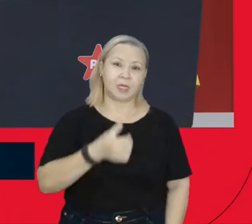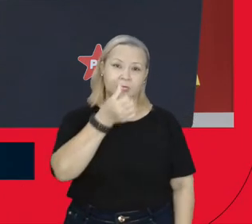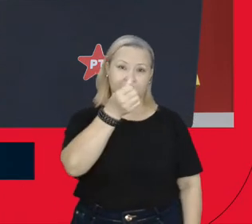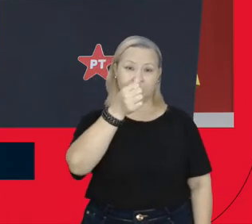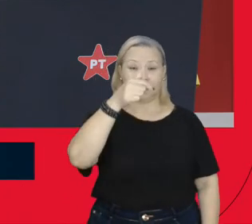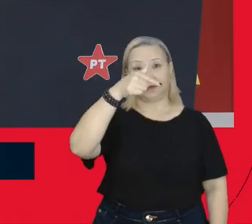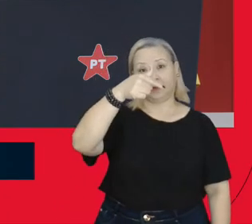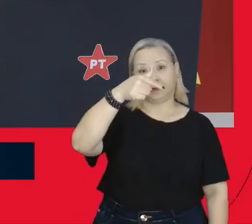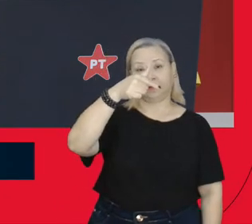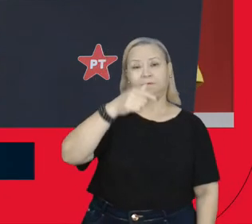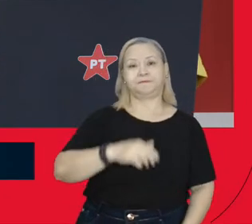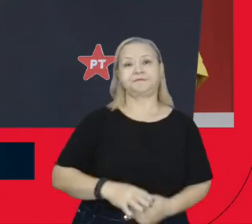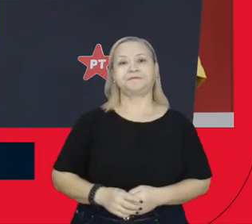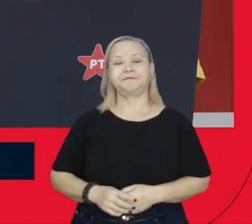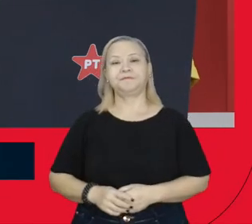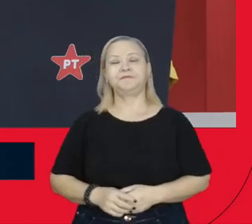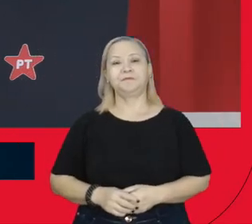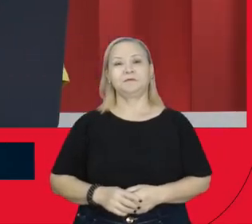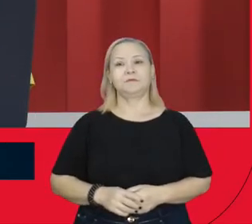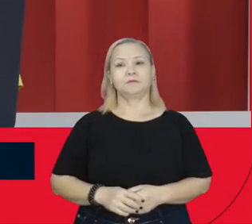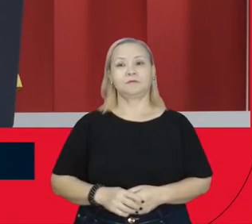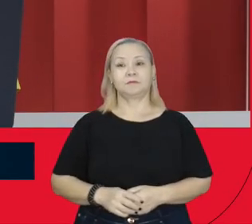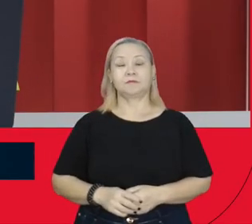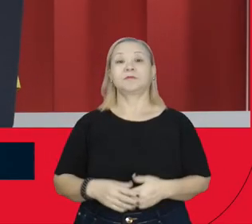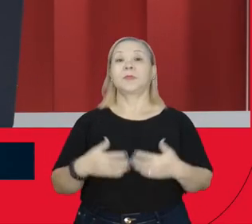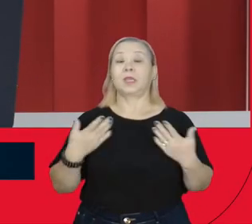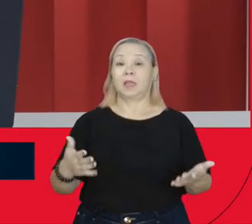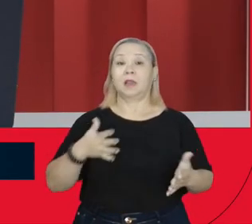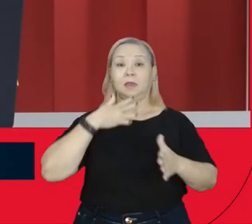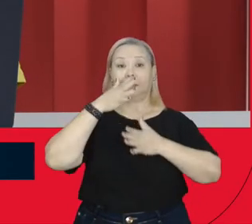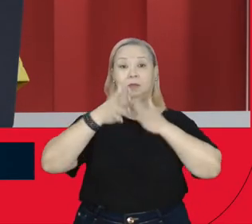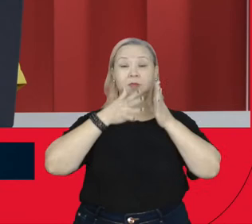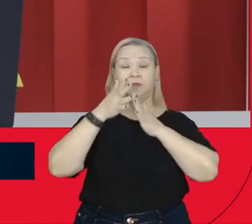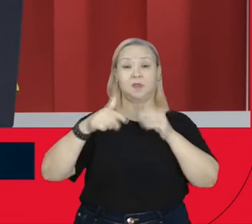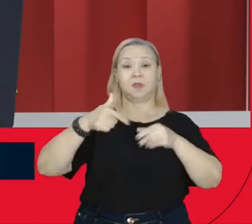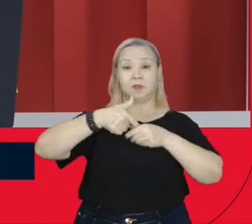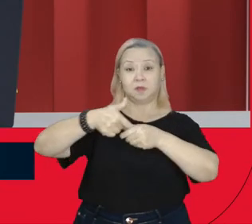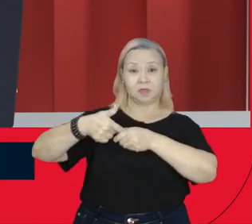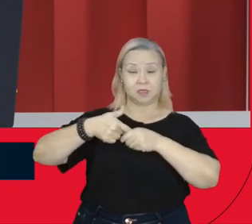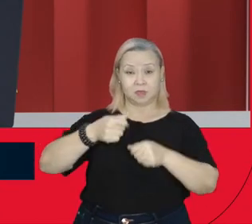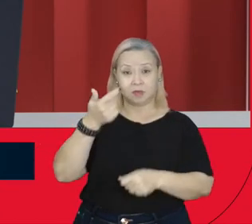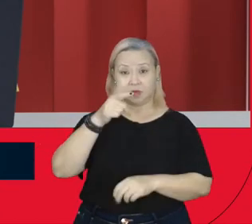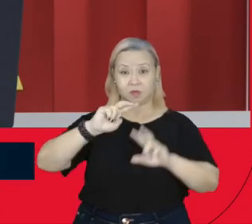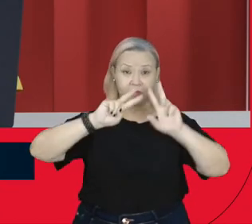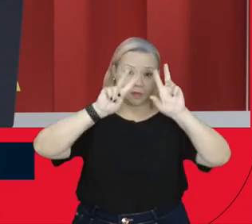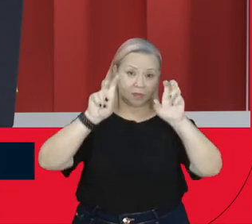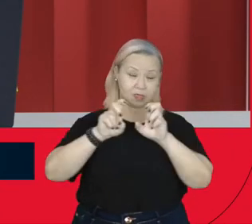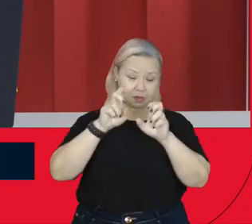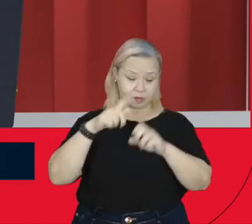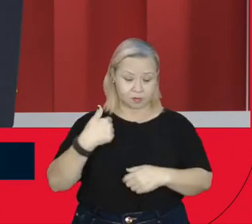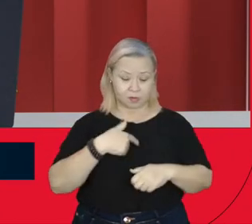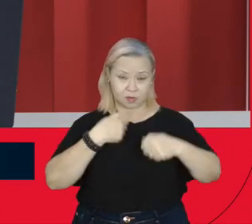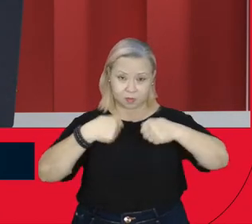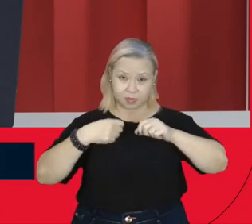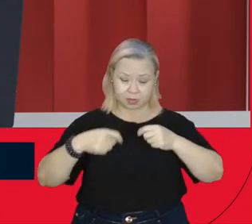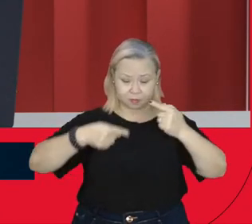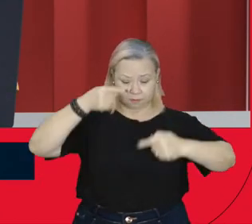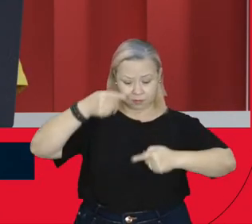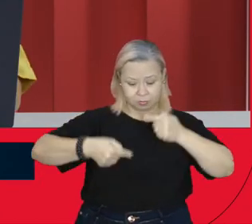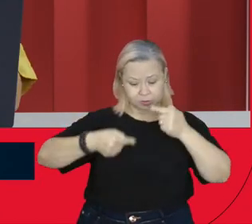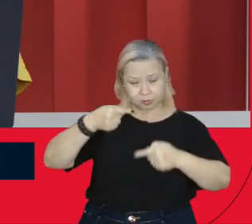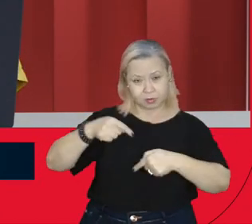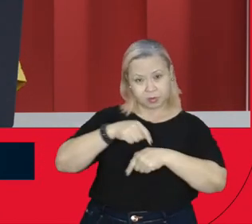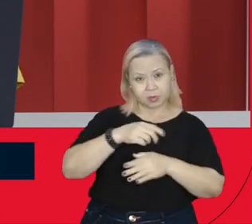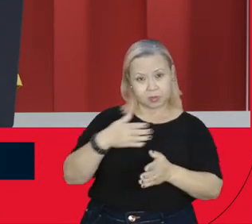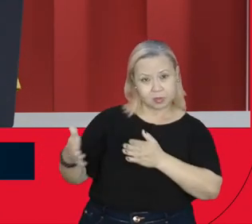63,70%, não centavos, desculpa. É isso, Fernando. E você falou aí em gasolina. É uma outra questão que a gente precisa muito discutir nesse momento,